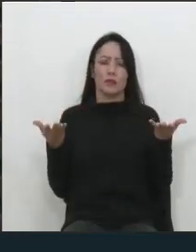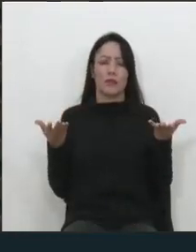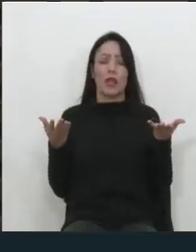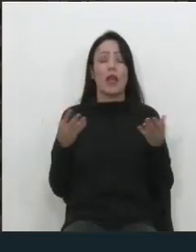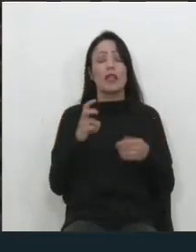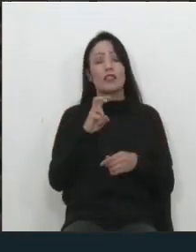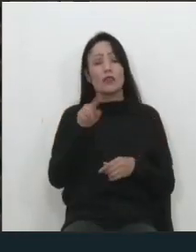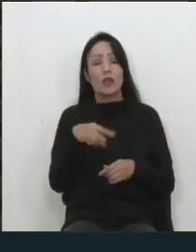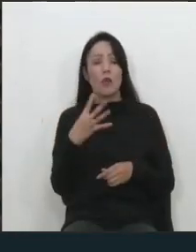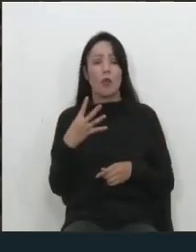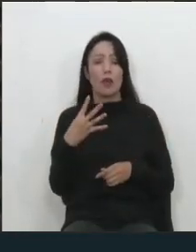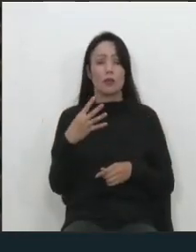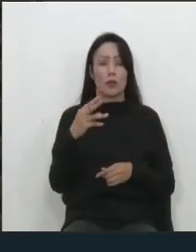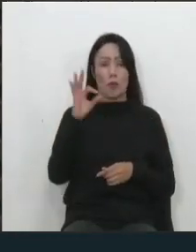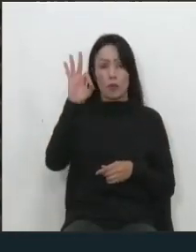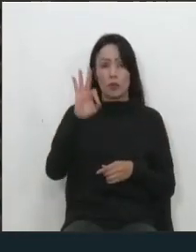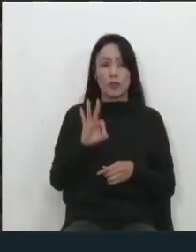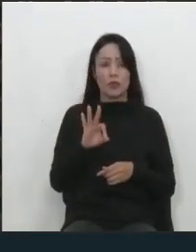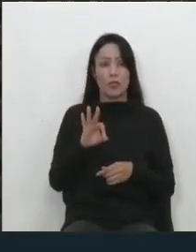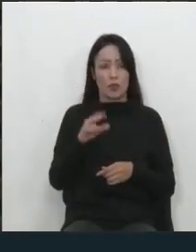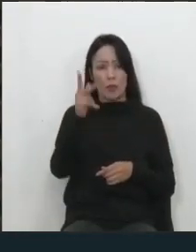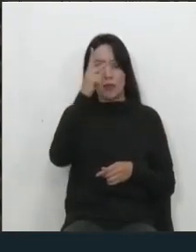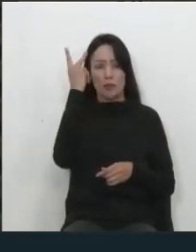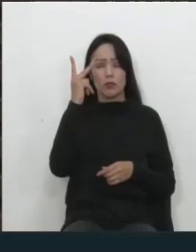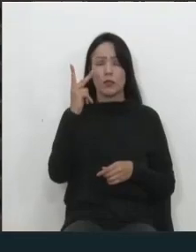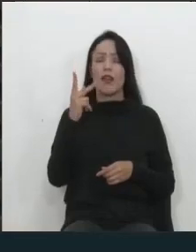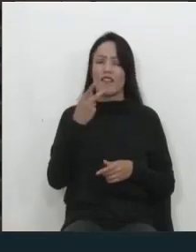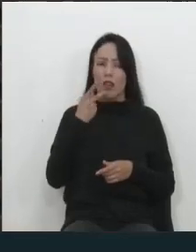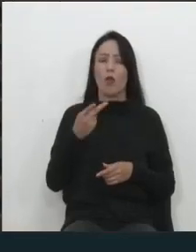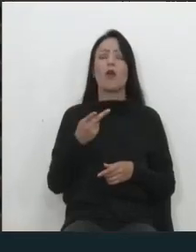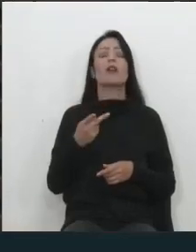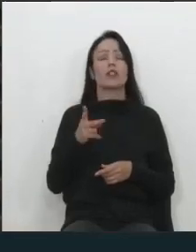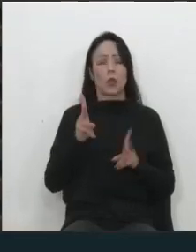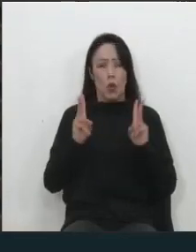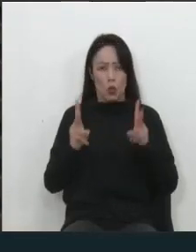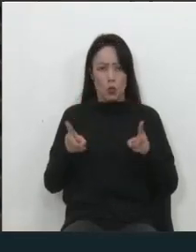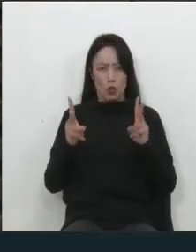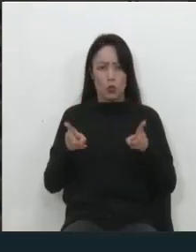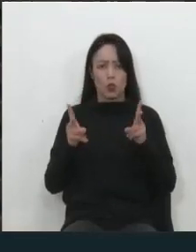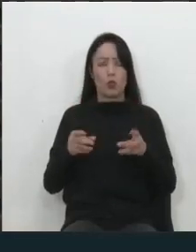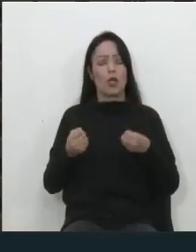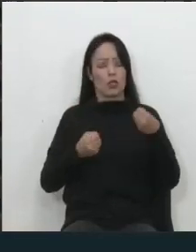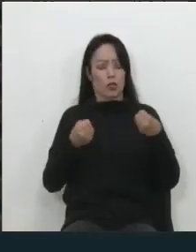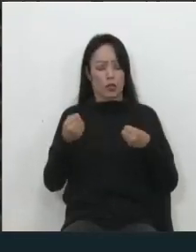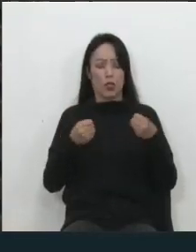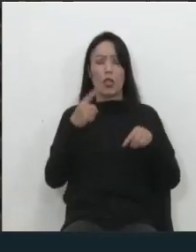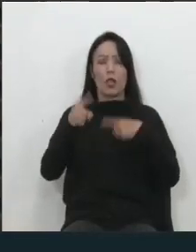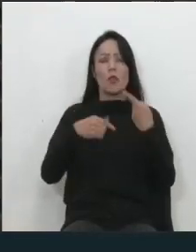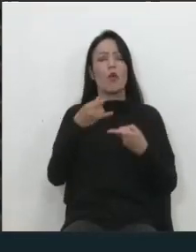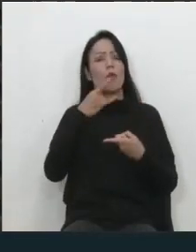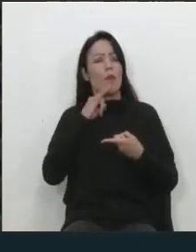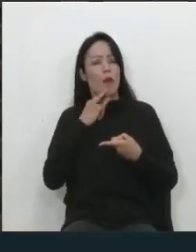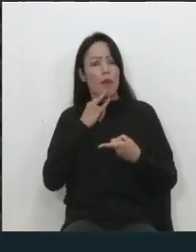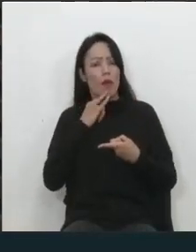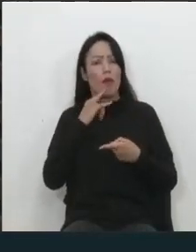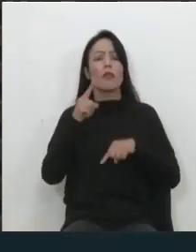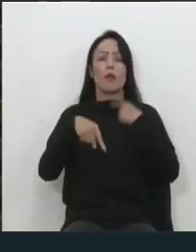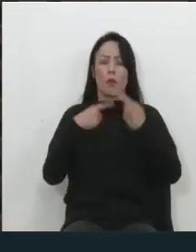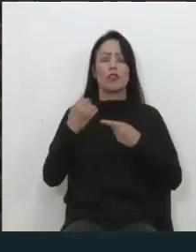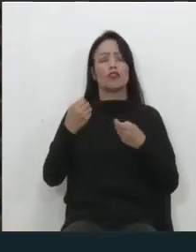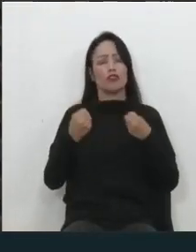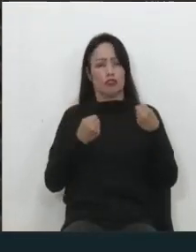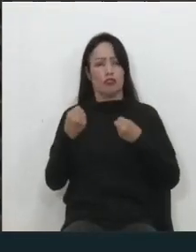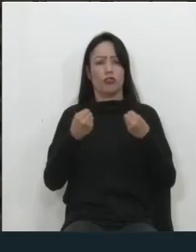pessoas assumiram que ainda continuam dirigindo depois que bebem, que usam bebida alcoólica. Isso é muito